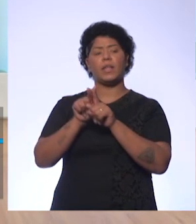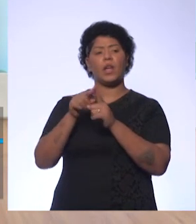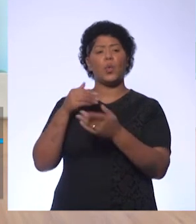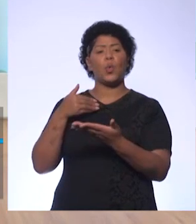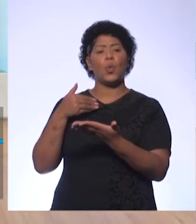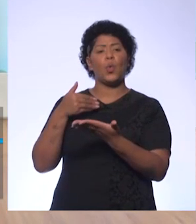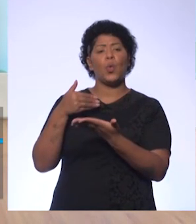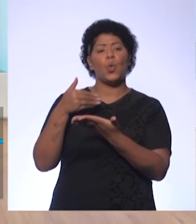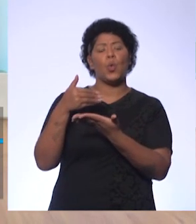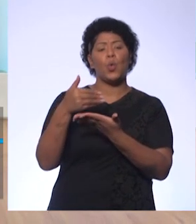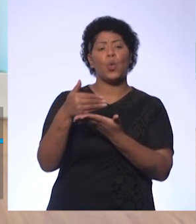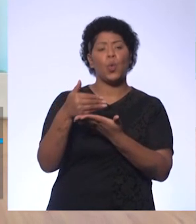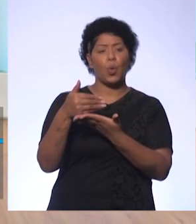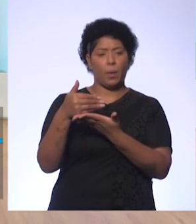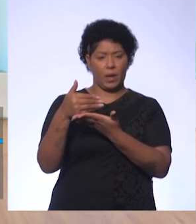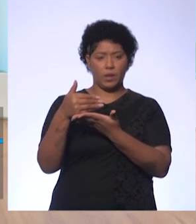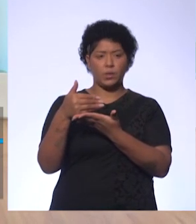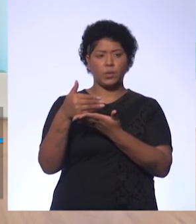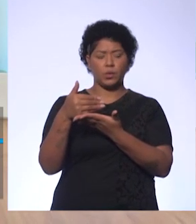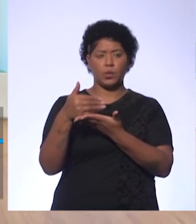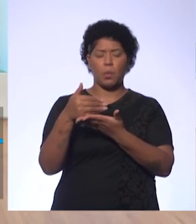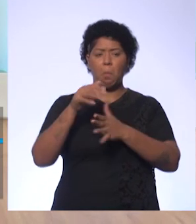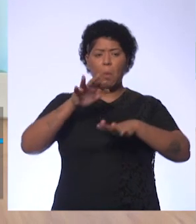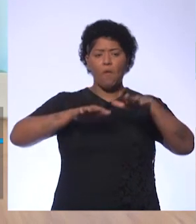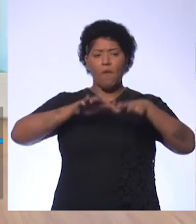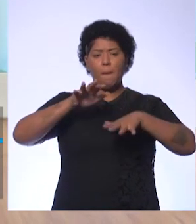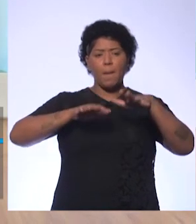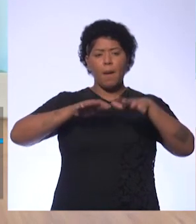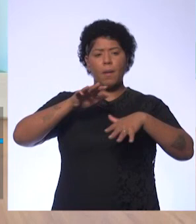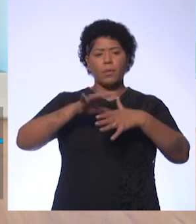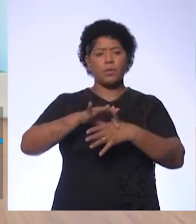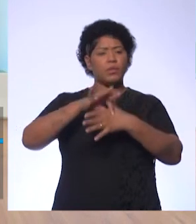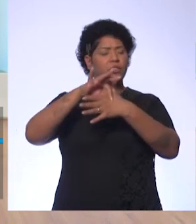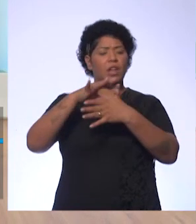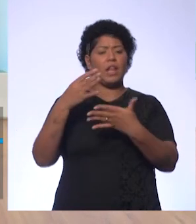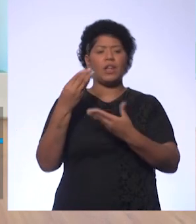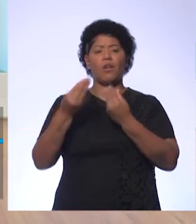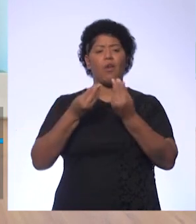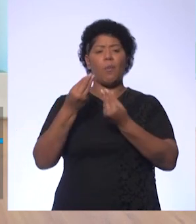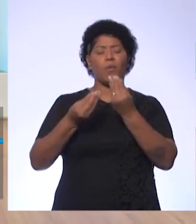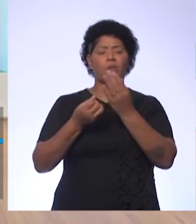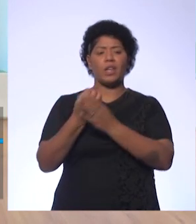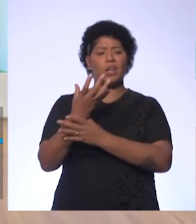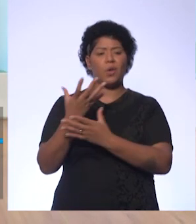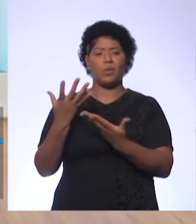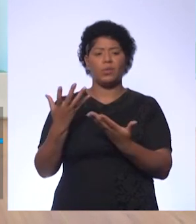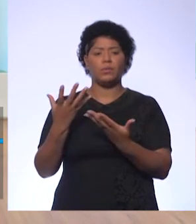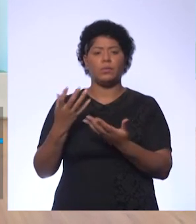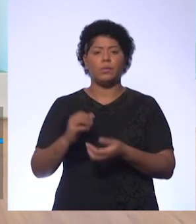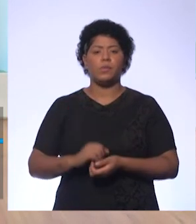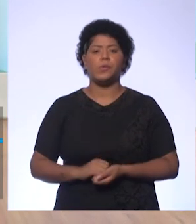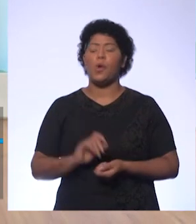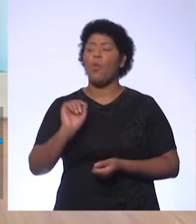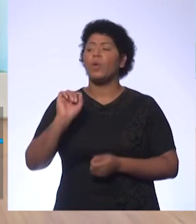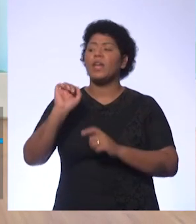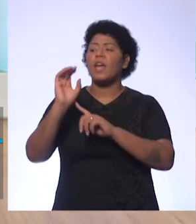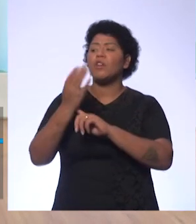do que vai ser um movimento sindical e como que a teoria marxista ela corresponde dentro desse